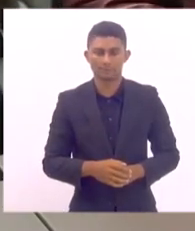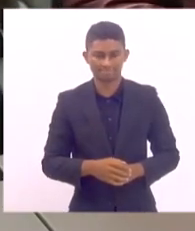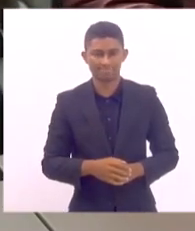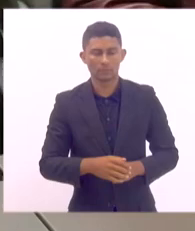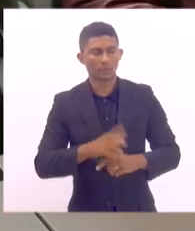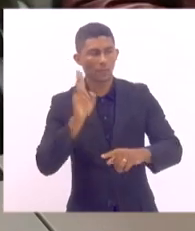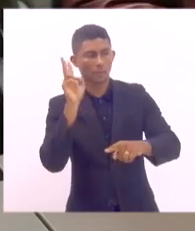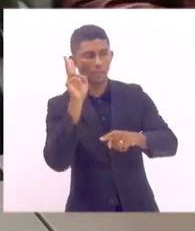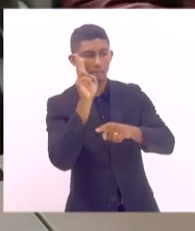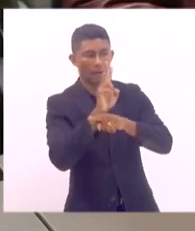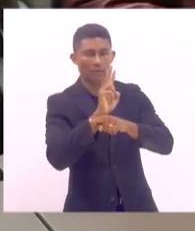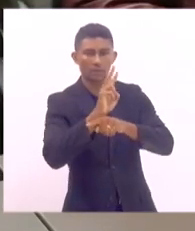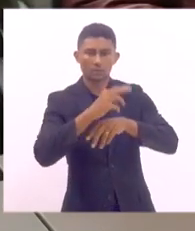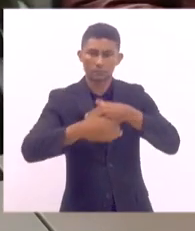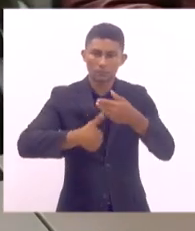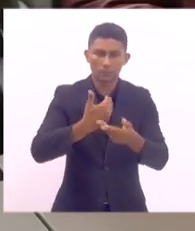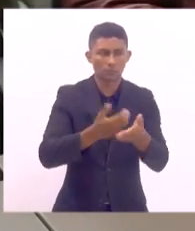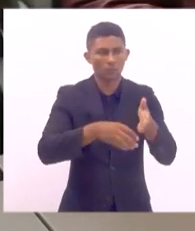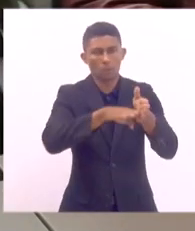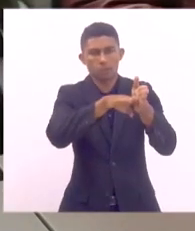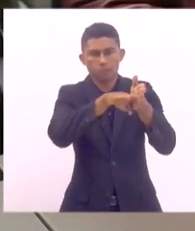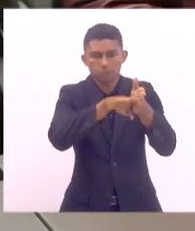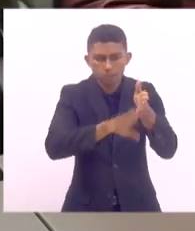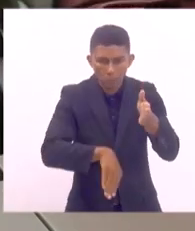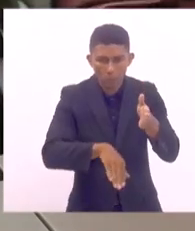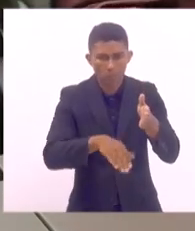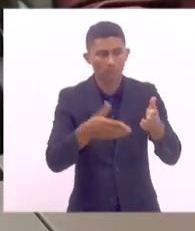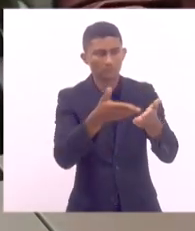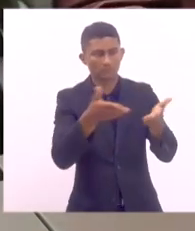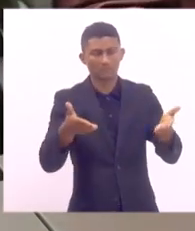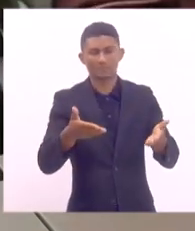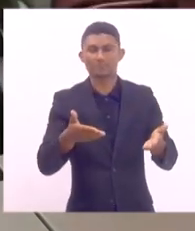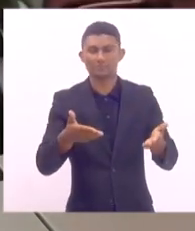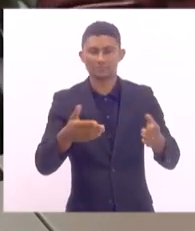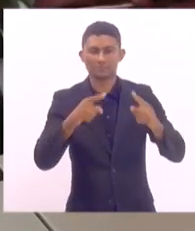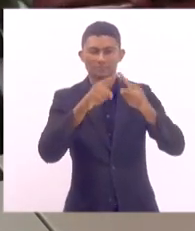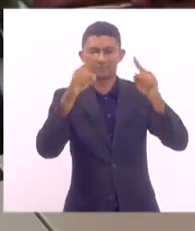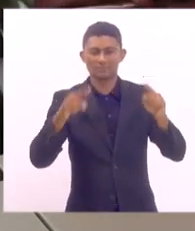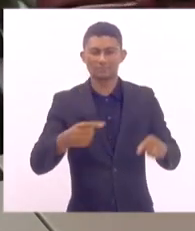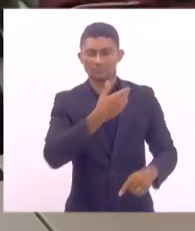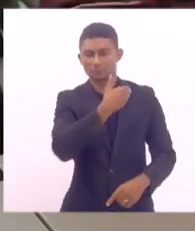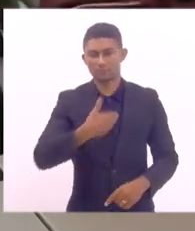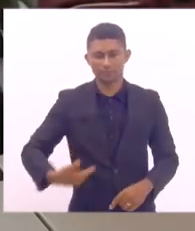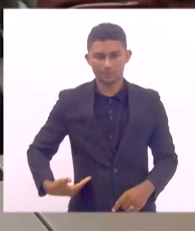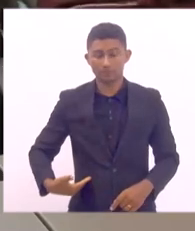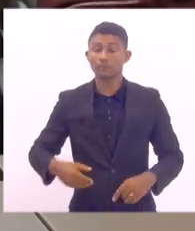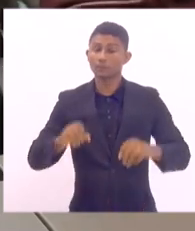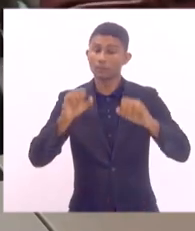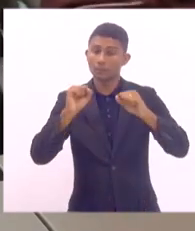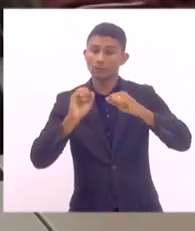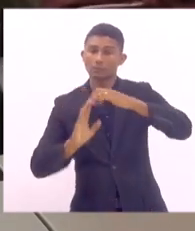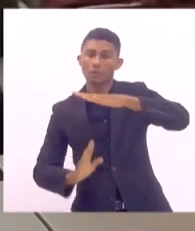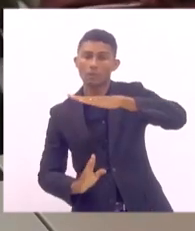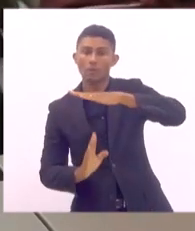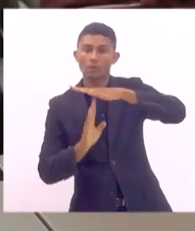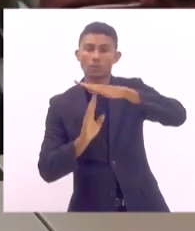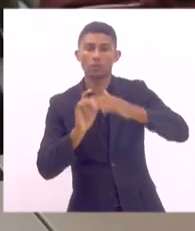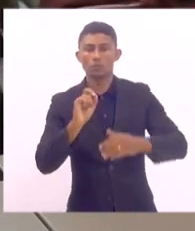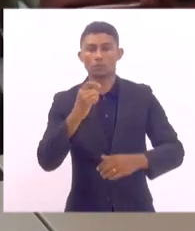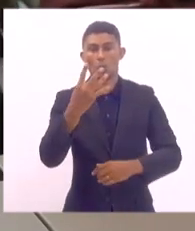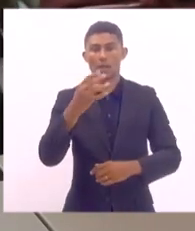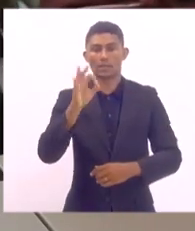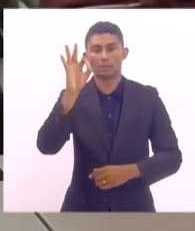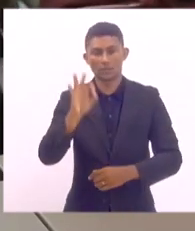descontados em folha pelo servidor público pode atingir o limite de 40% dos